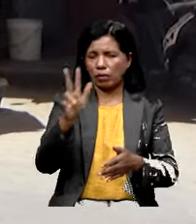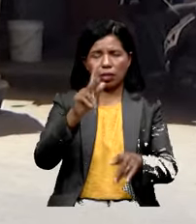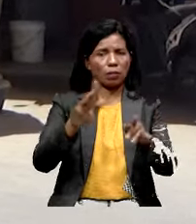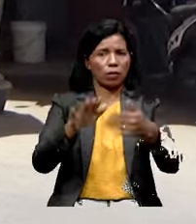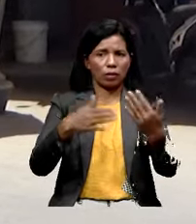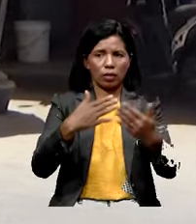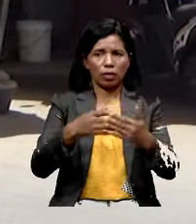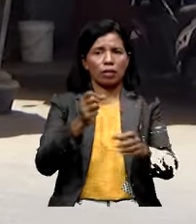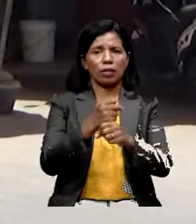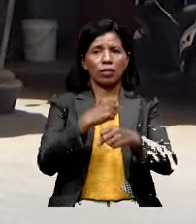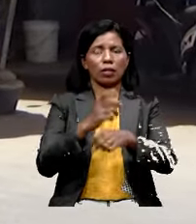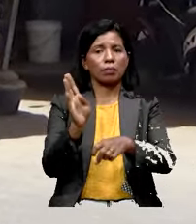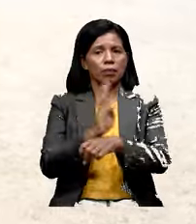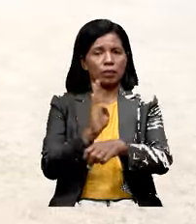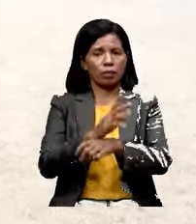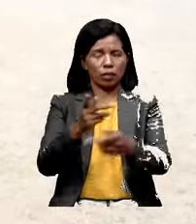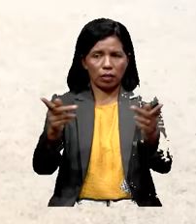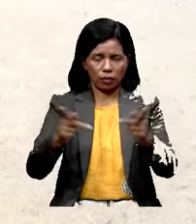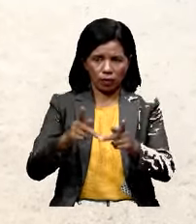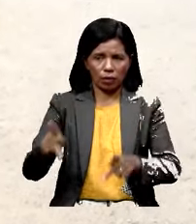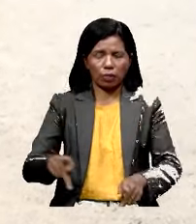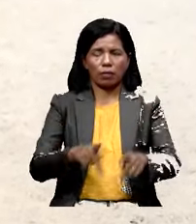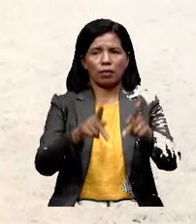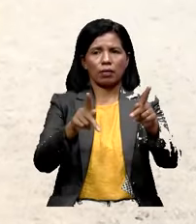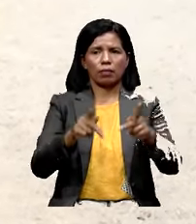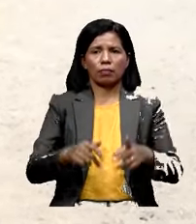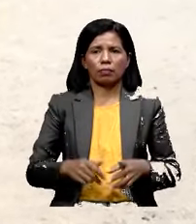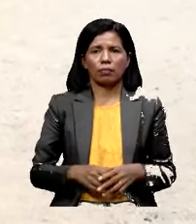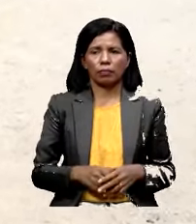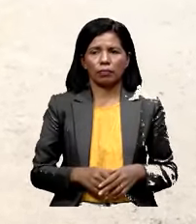cidadão sira ato halo negocio e espaço público. Equipa cobertura, Gemen.